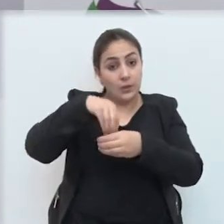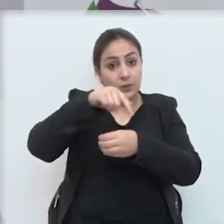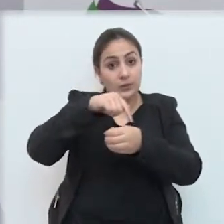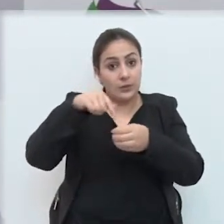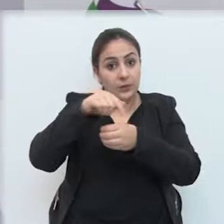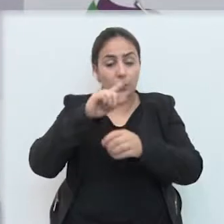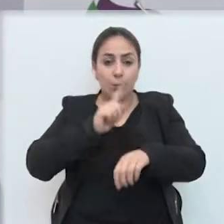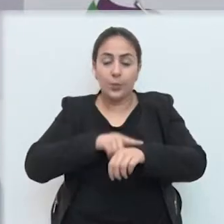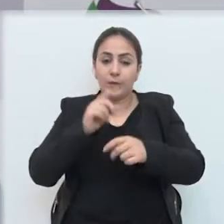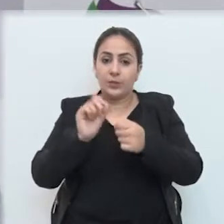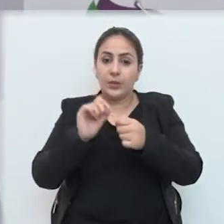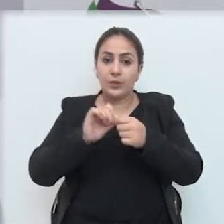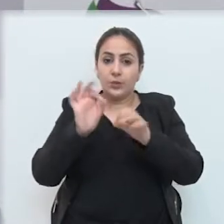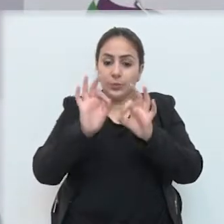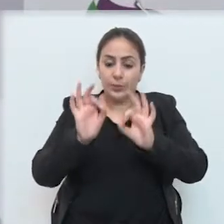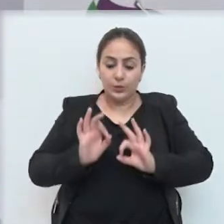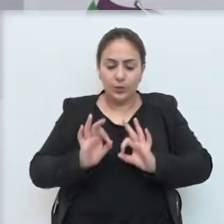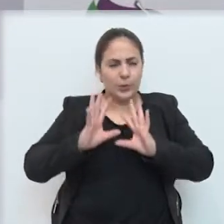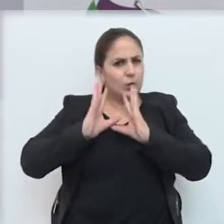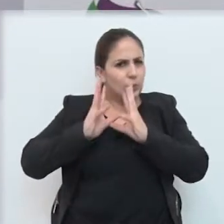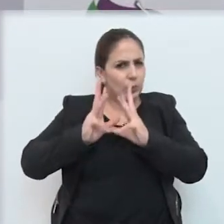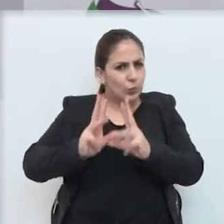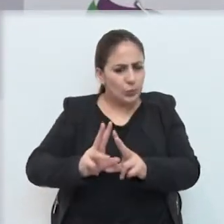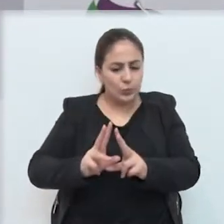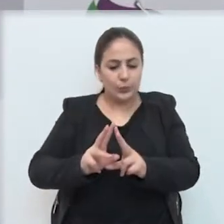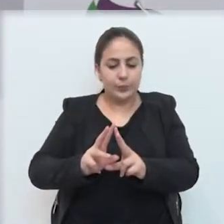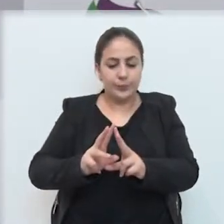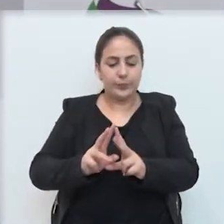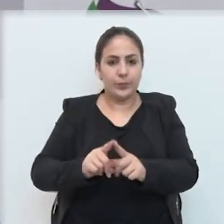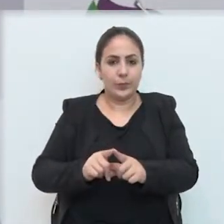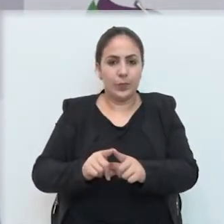cidade. E quando tu faz um planejamento disso, tu